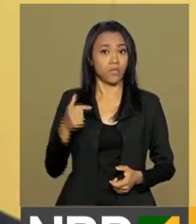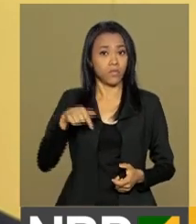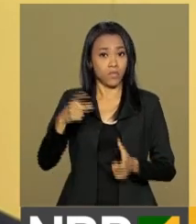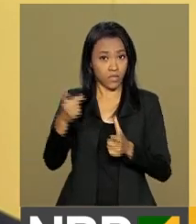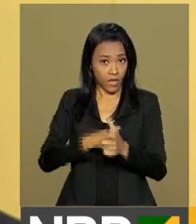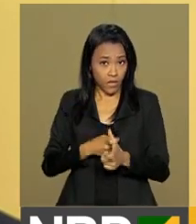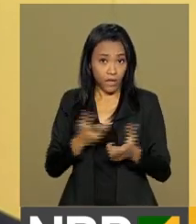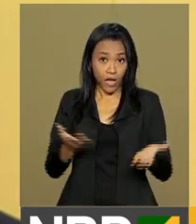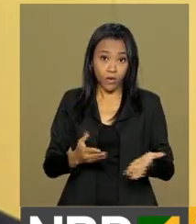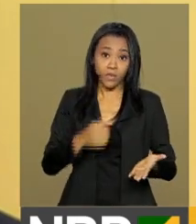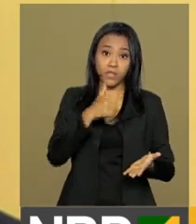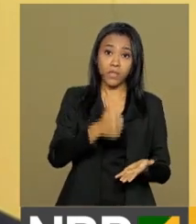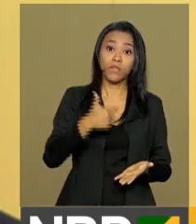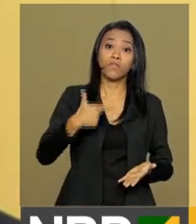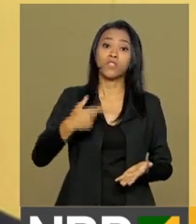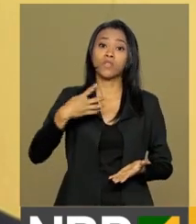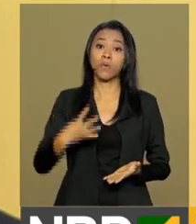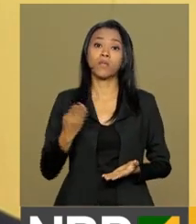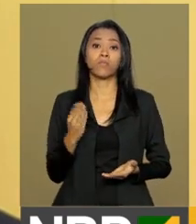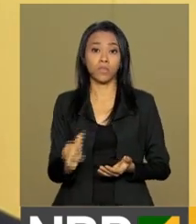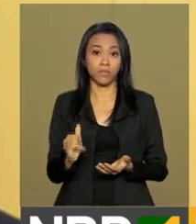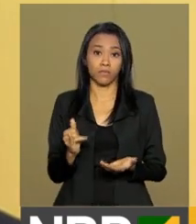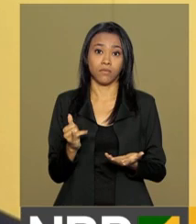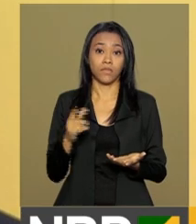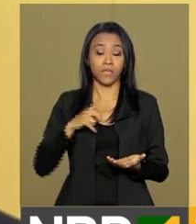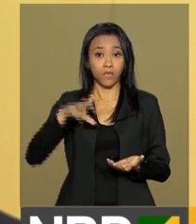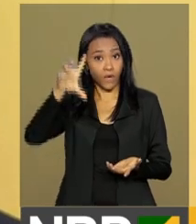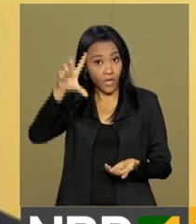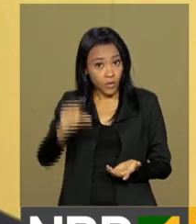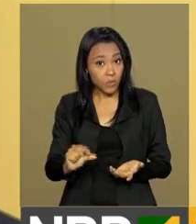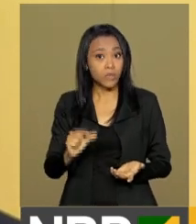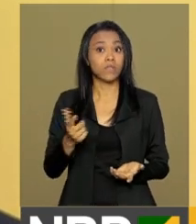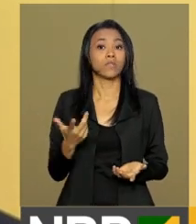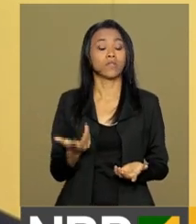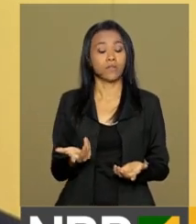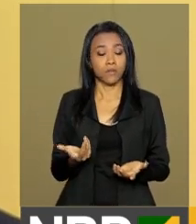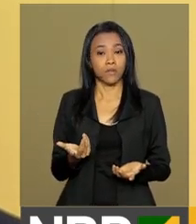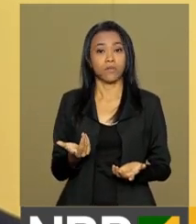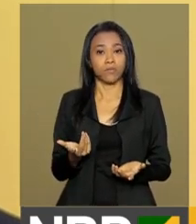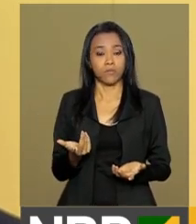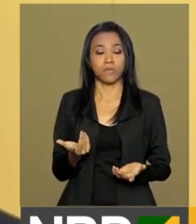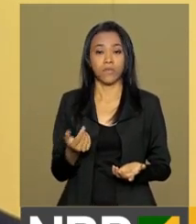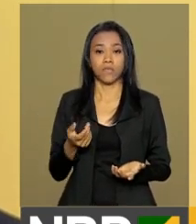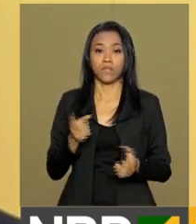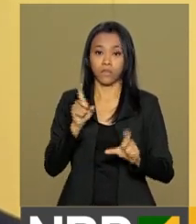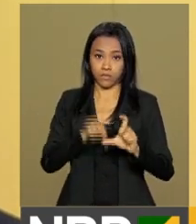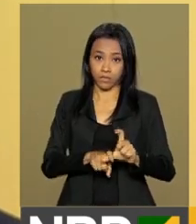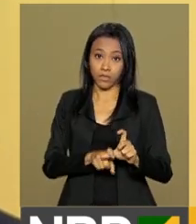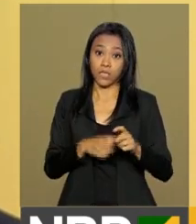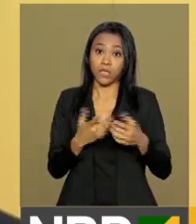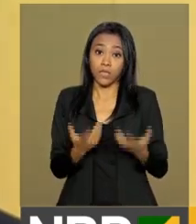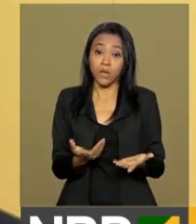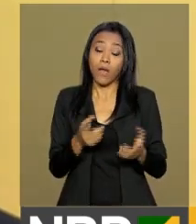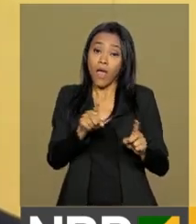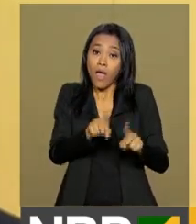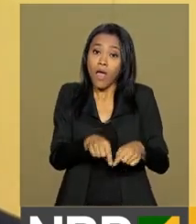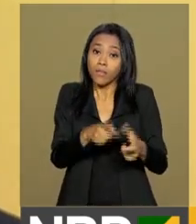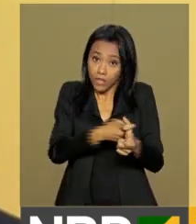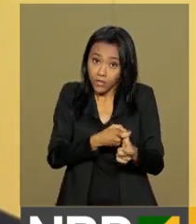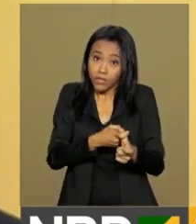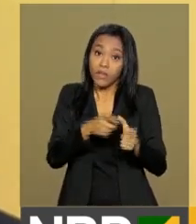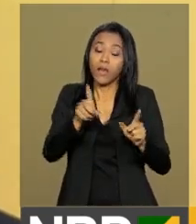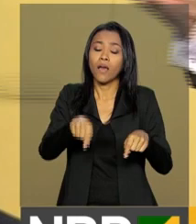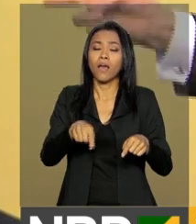em 124 bilhões. Quer dizer, houve uma redução sensível do déficit. Então, é muito provável que, muito